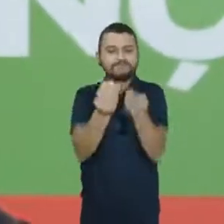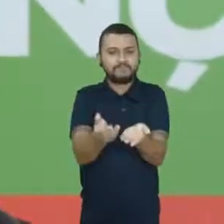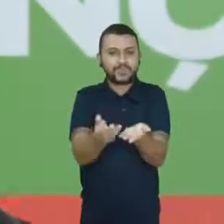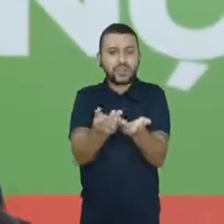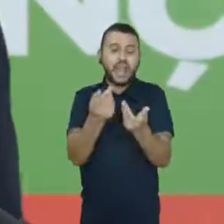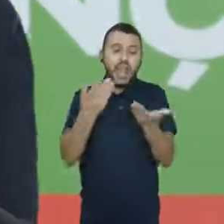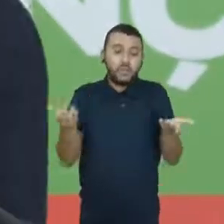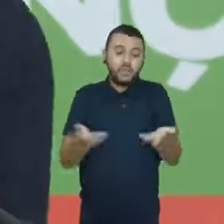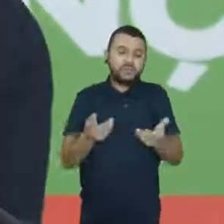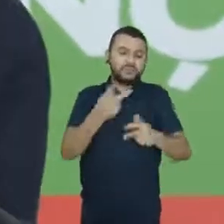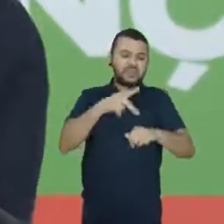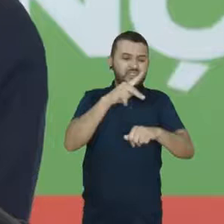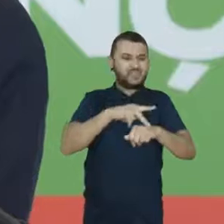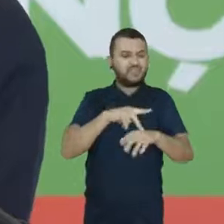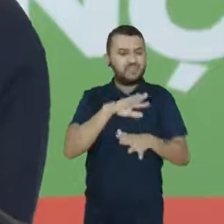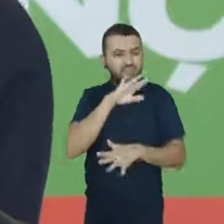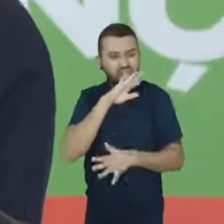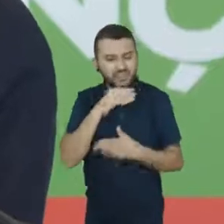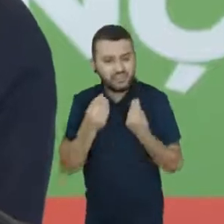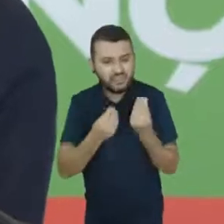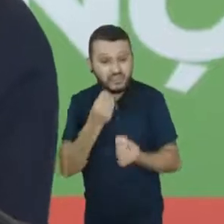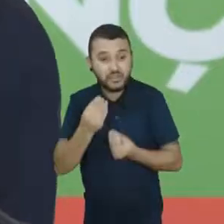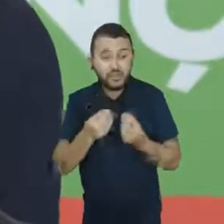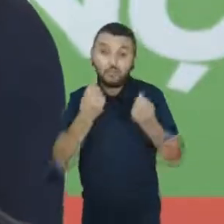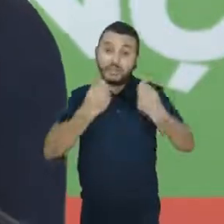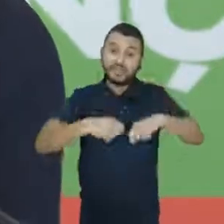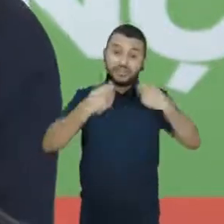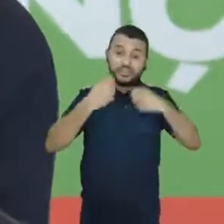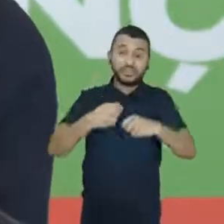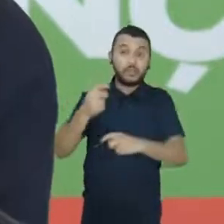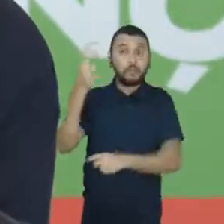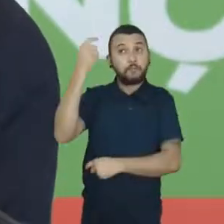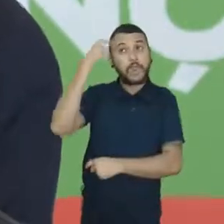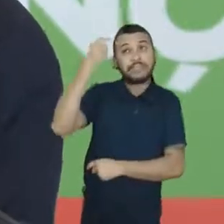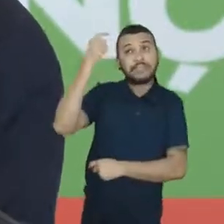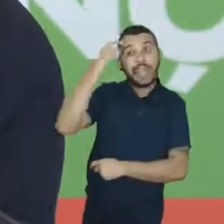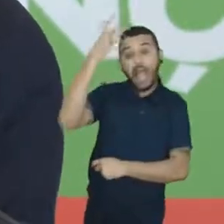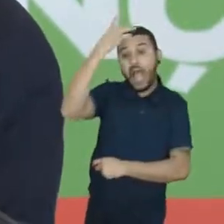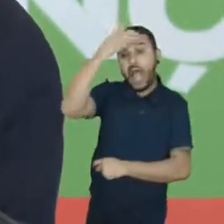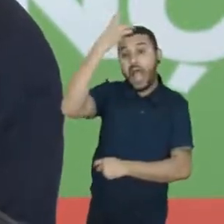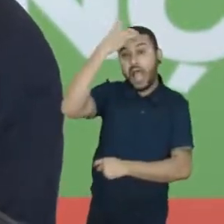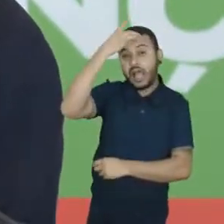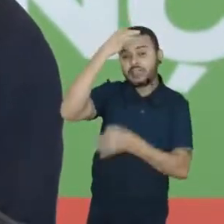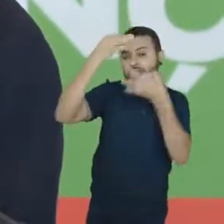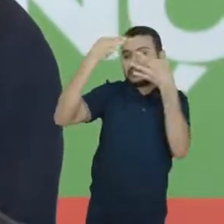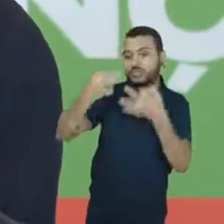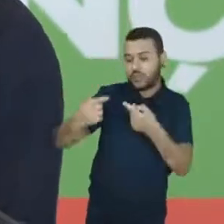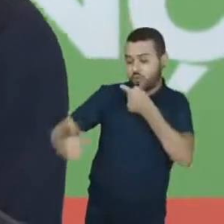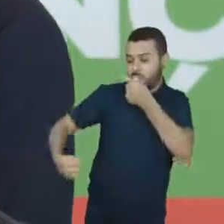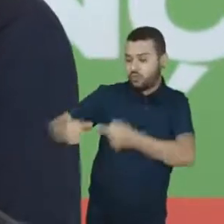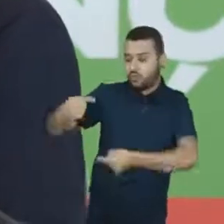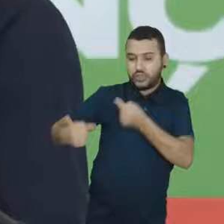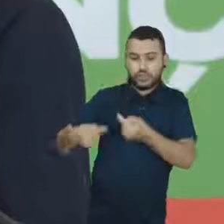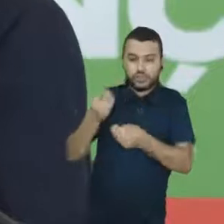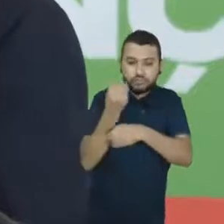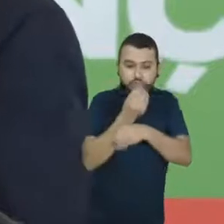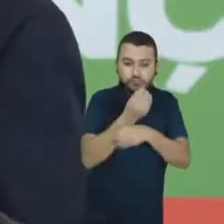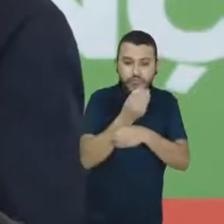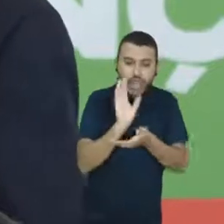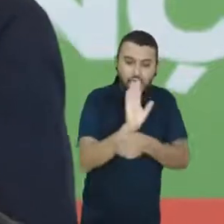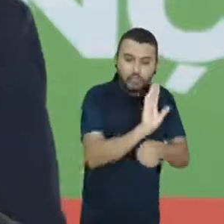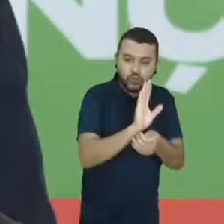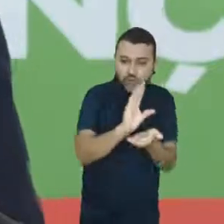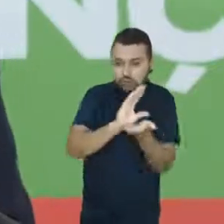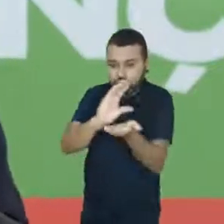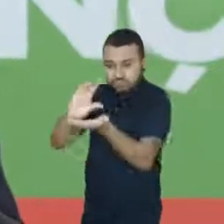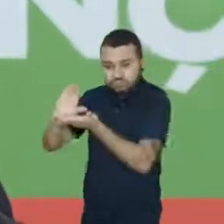assim se houvesse pelo menos uma mentalidade razoável na política de distribuição de renda nesse país. Eu